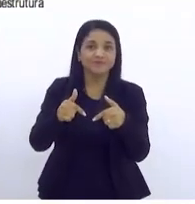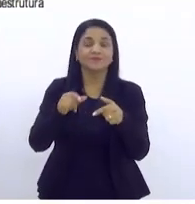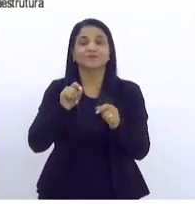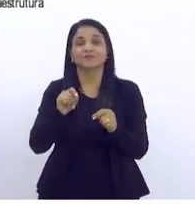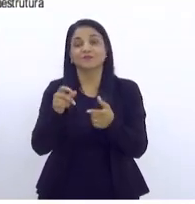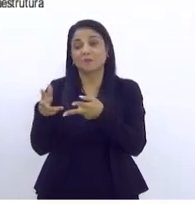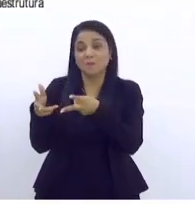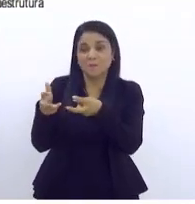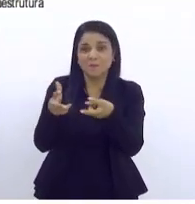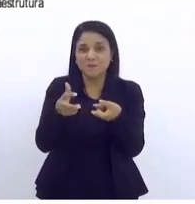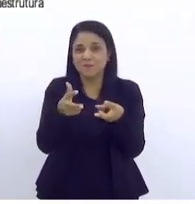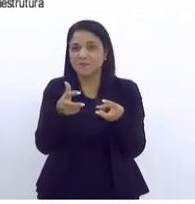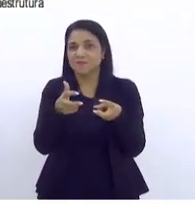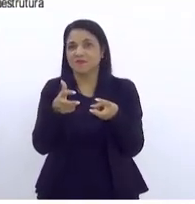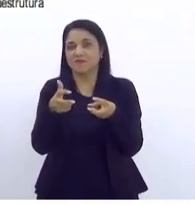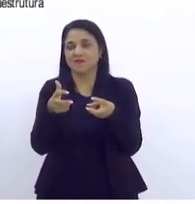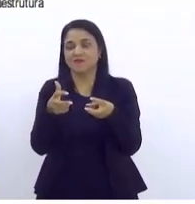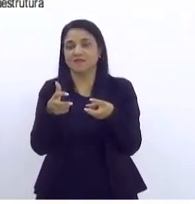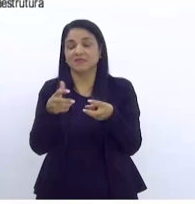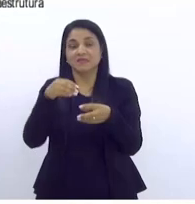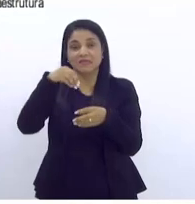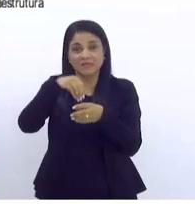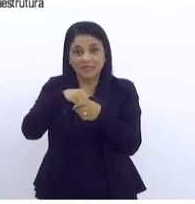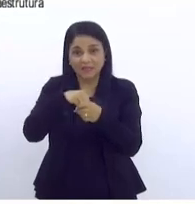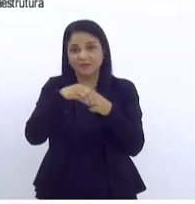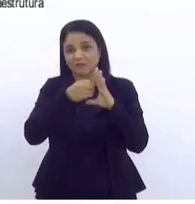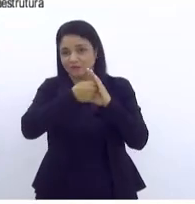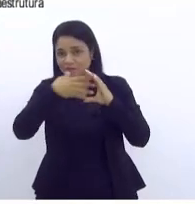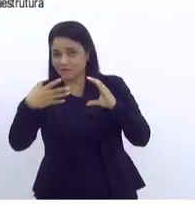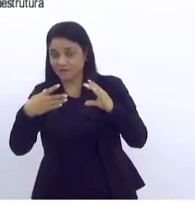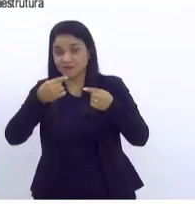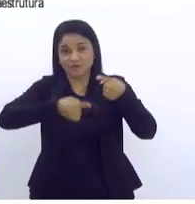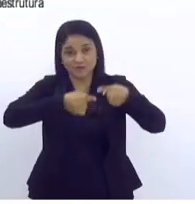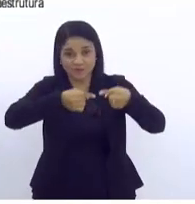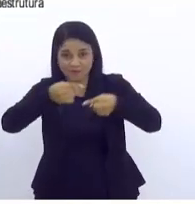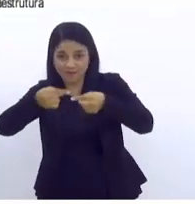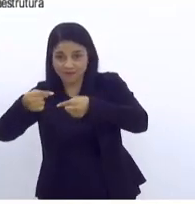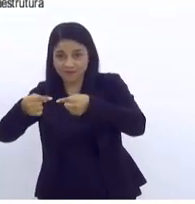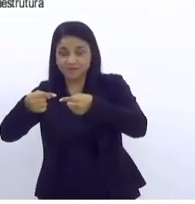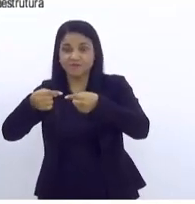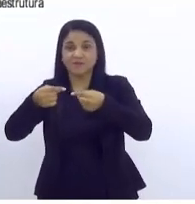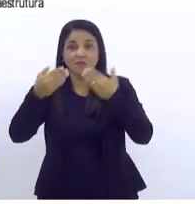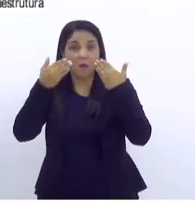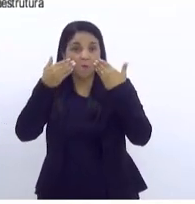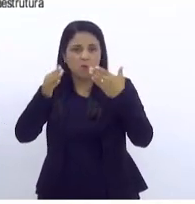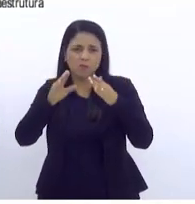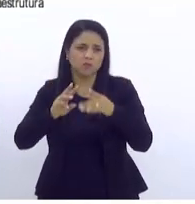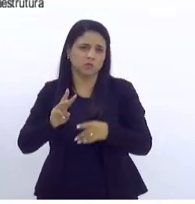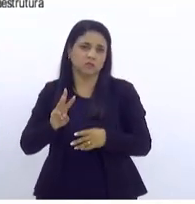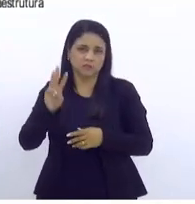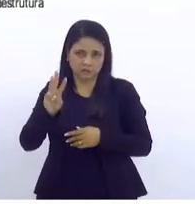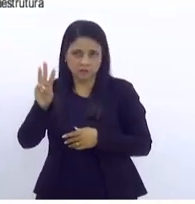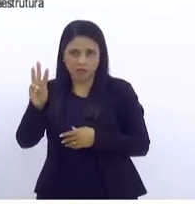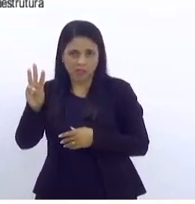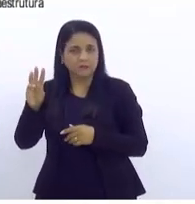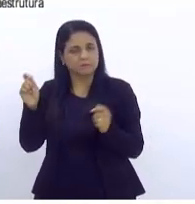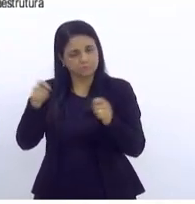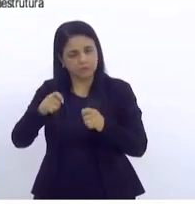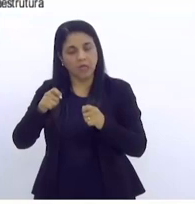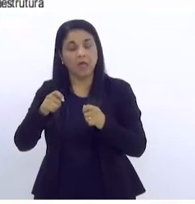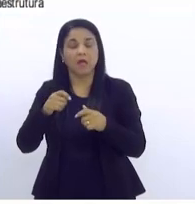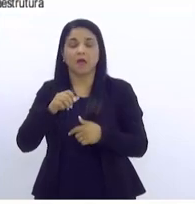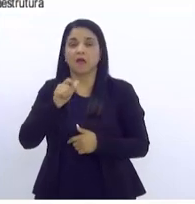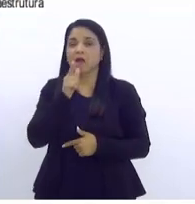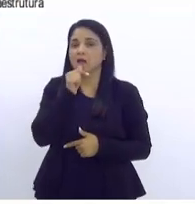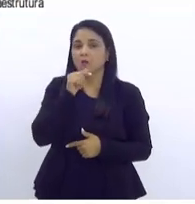gente tá vendo é que dentro desses critérios desse debate que está acontecendo está público gente só entrar no site eh e da Rio